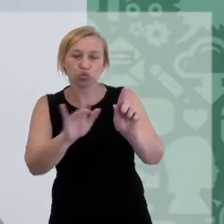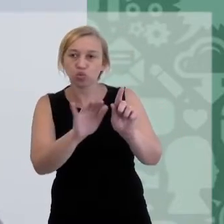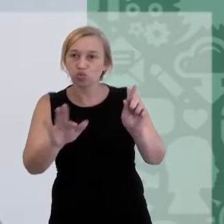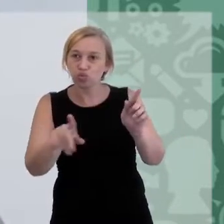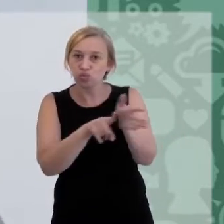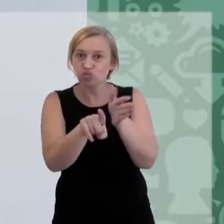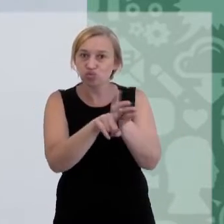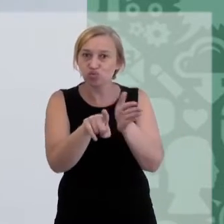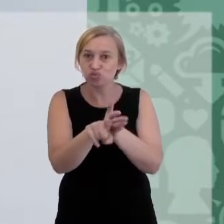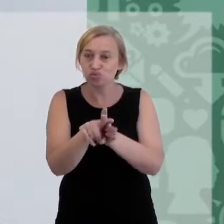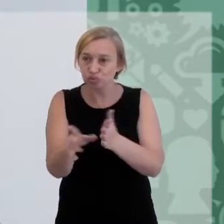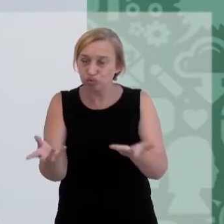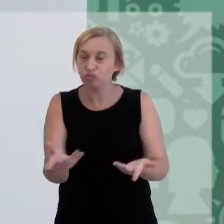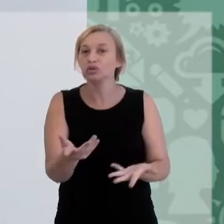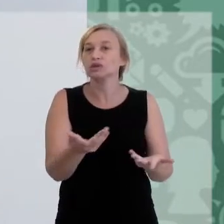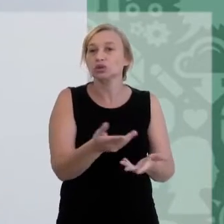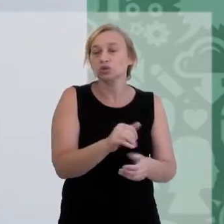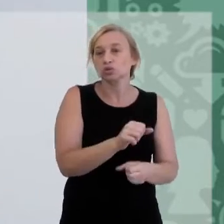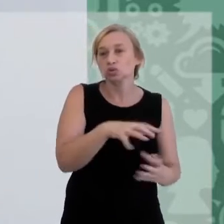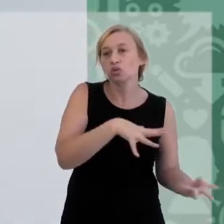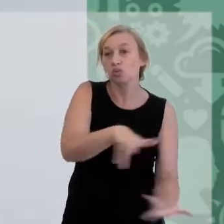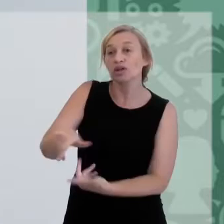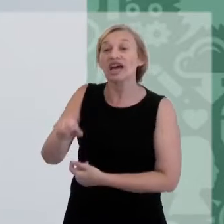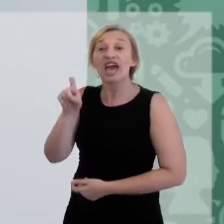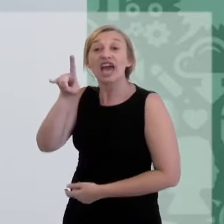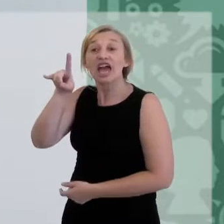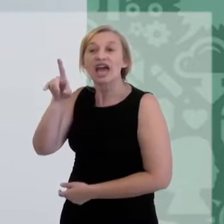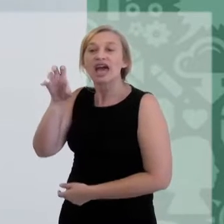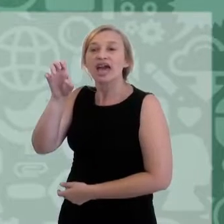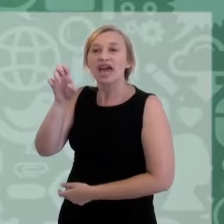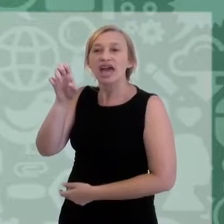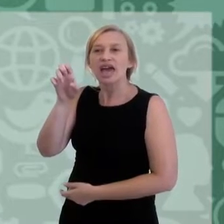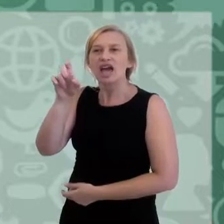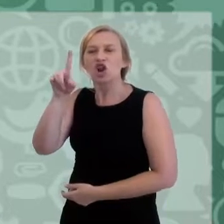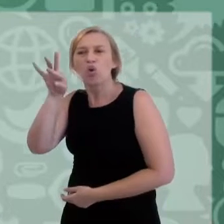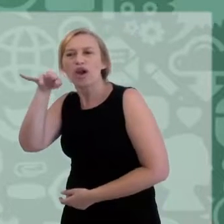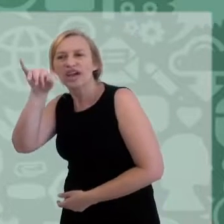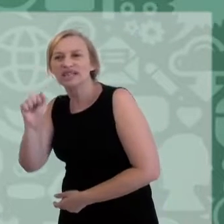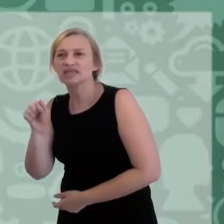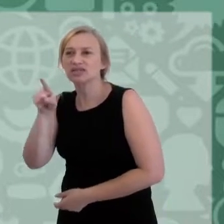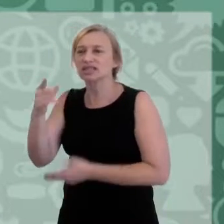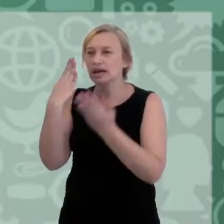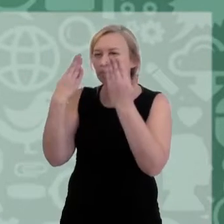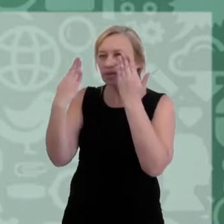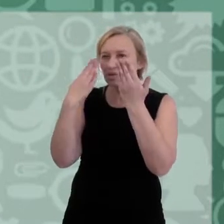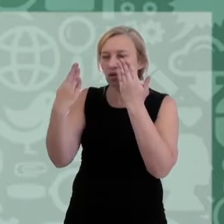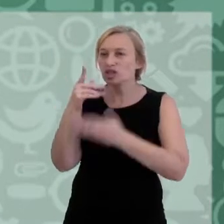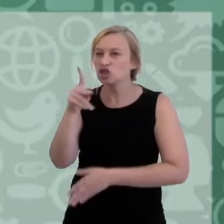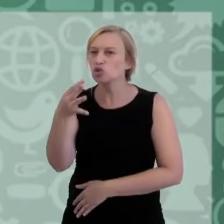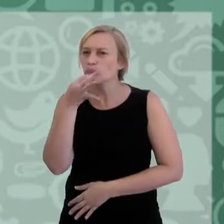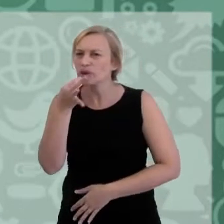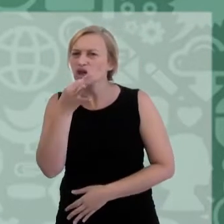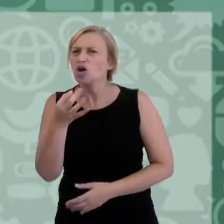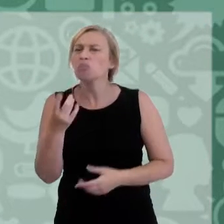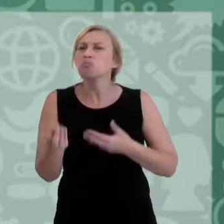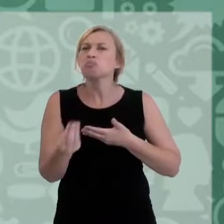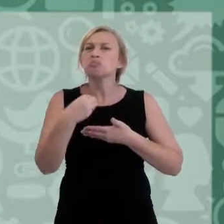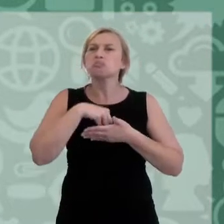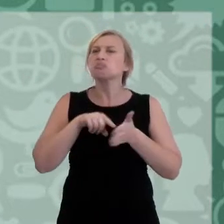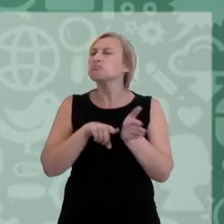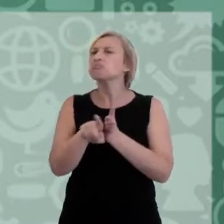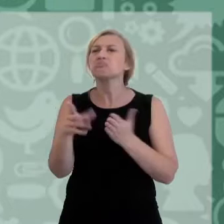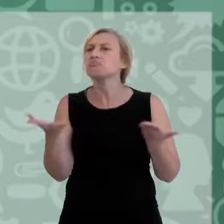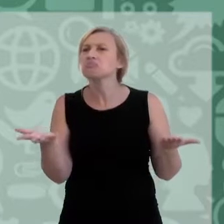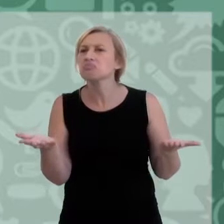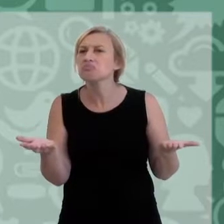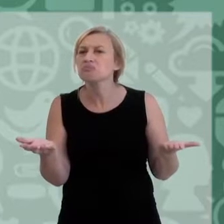maior site de buscas que a gente tem aí no mundo. Heloísa, começando com você, que é psicóloga clínica, na sua opinião, o que pode estar por trás